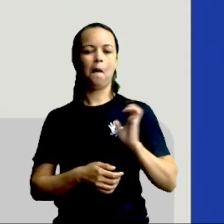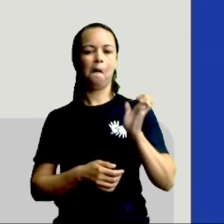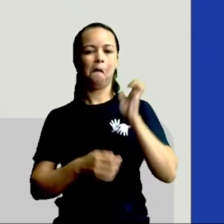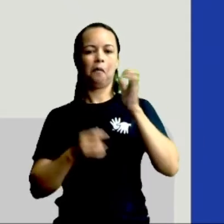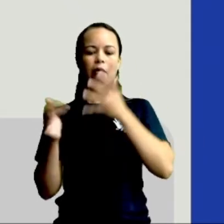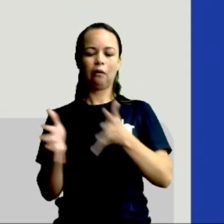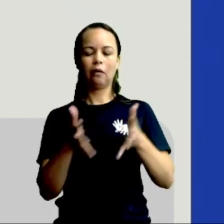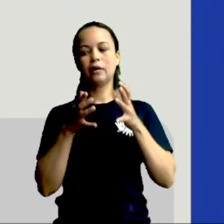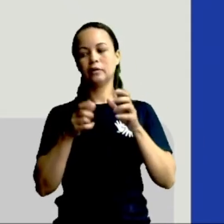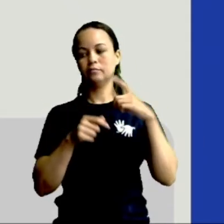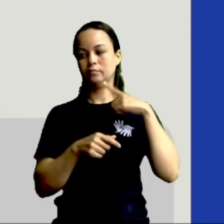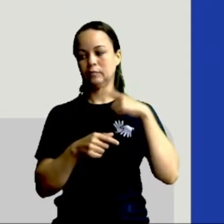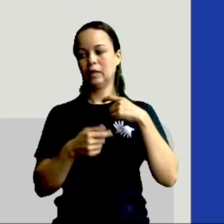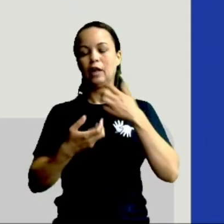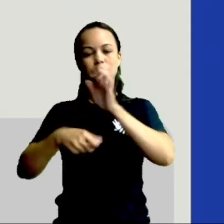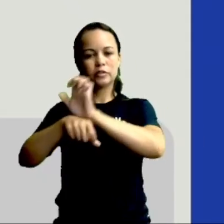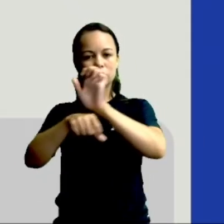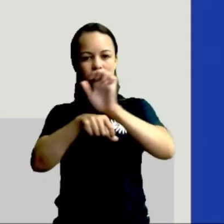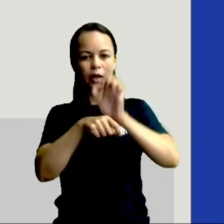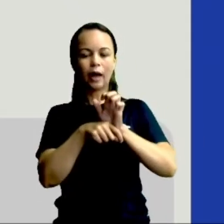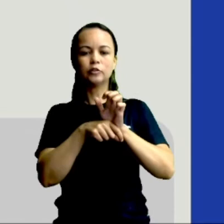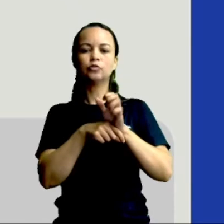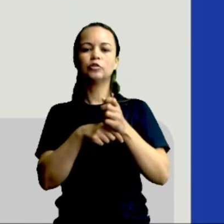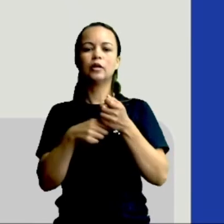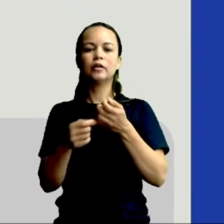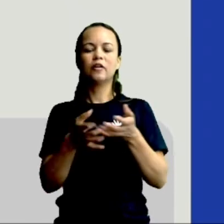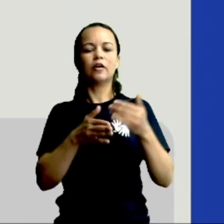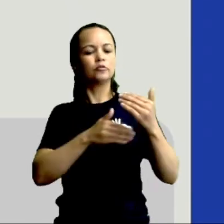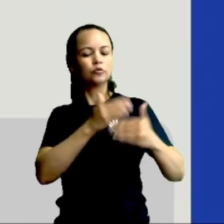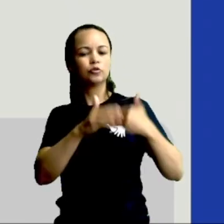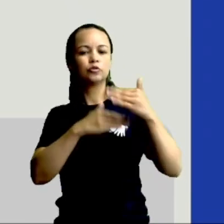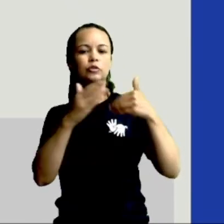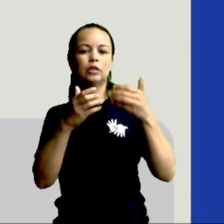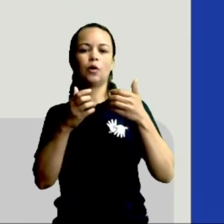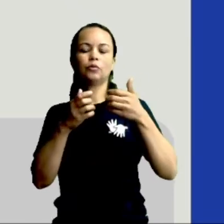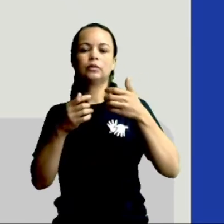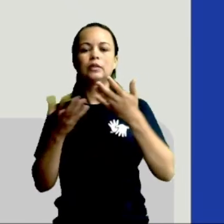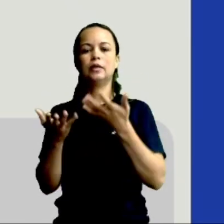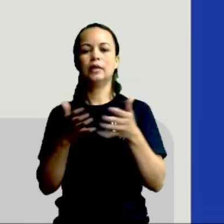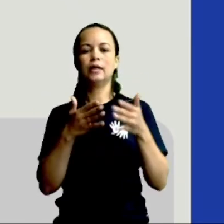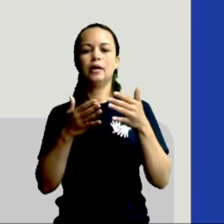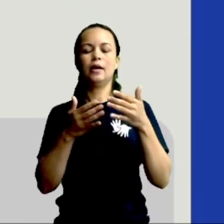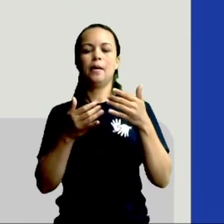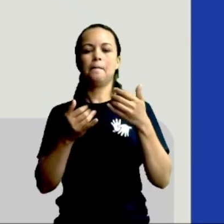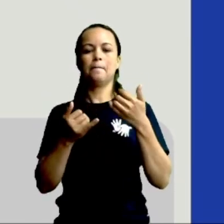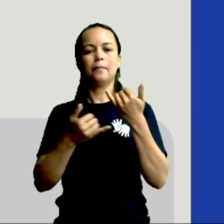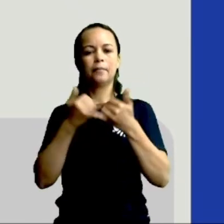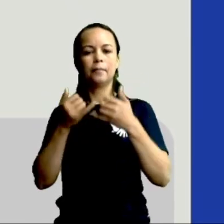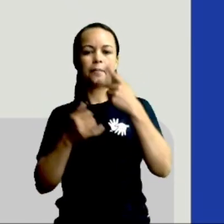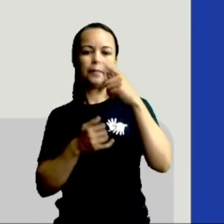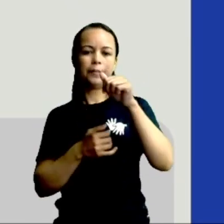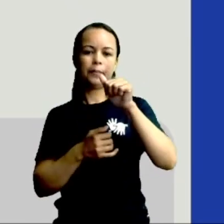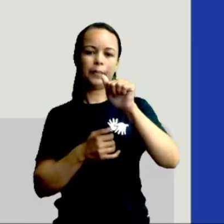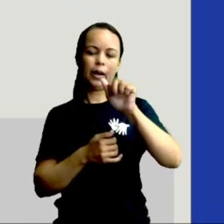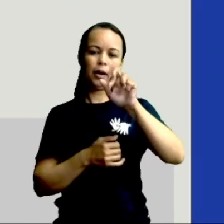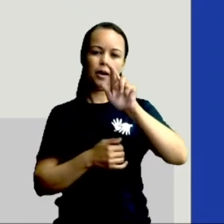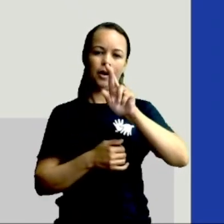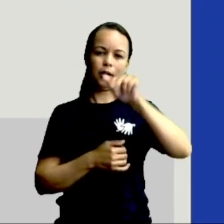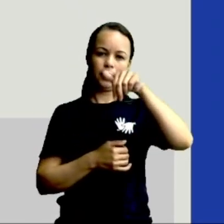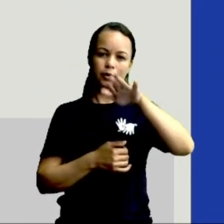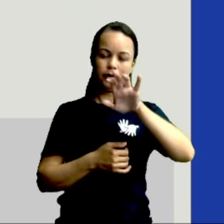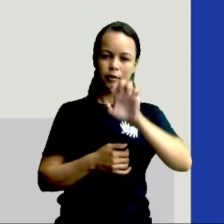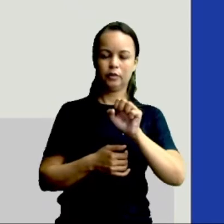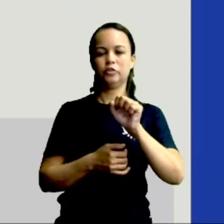tem? Nós temos os estados que investem na construção de parques aquáticos e complexos hoteleiros e